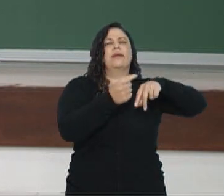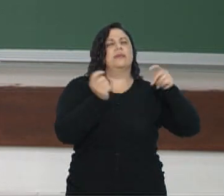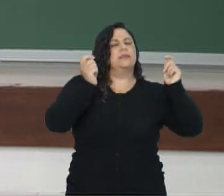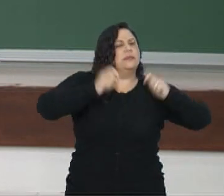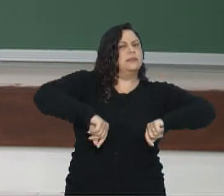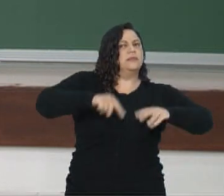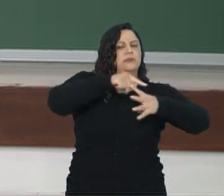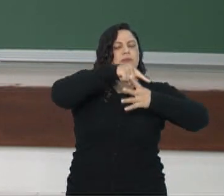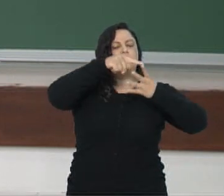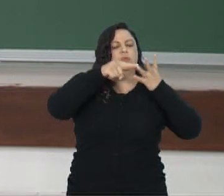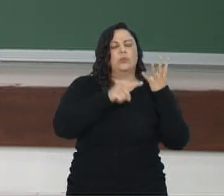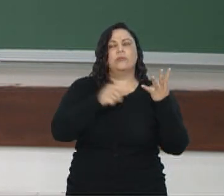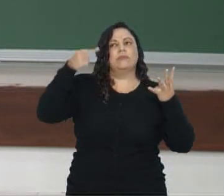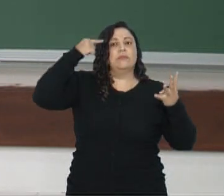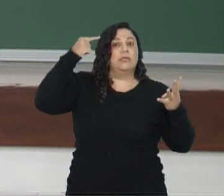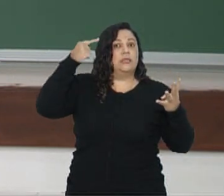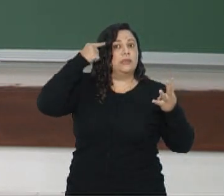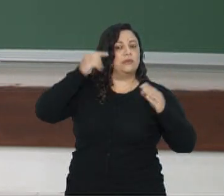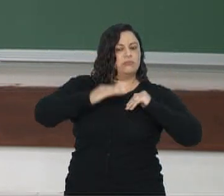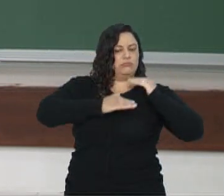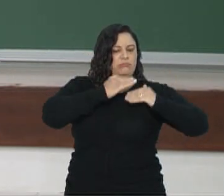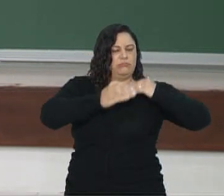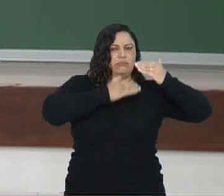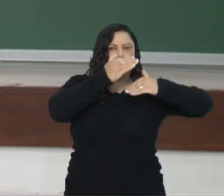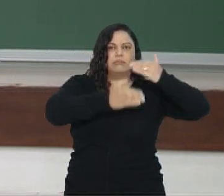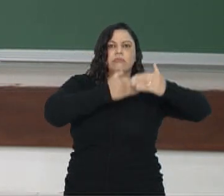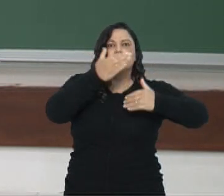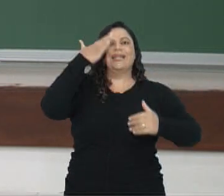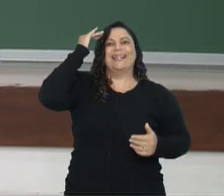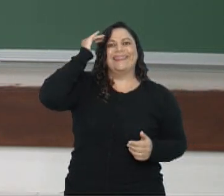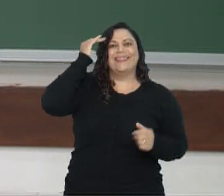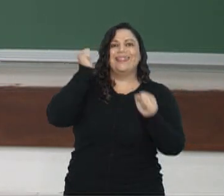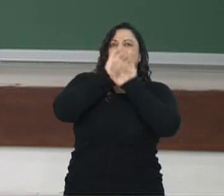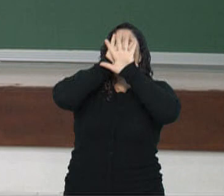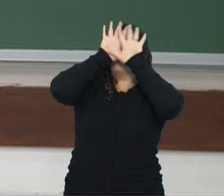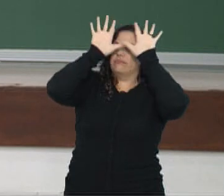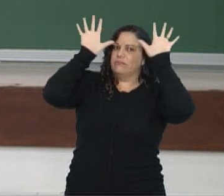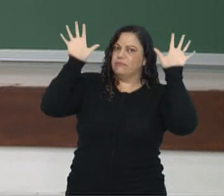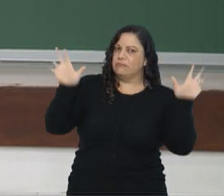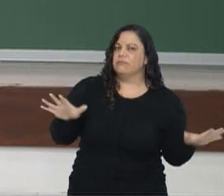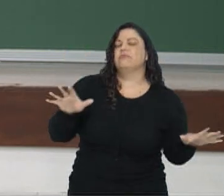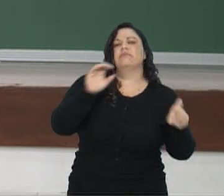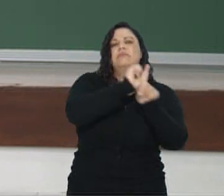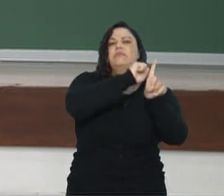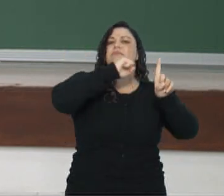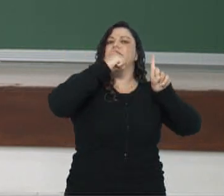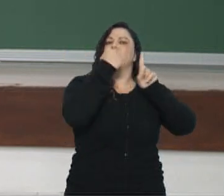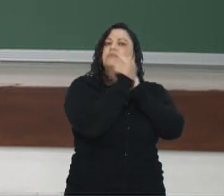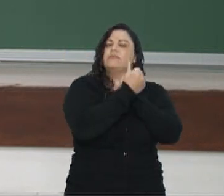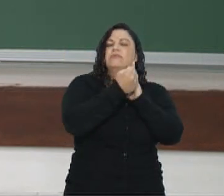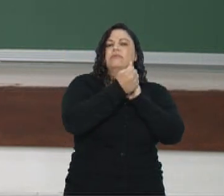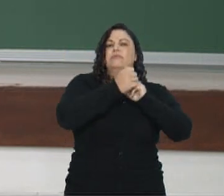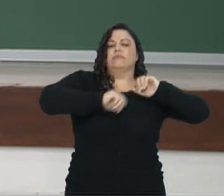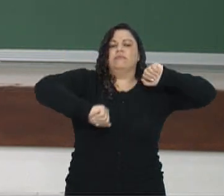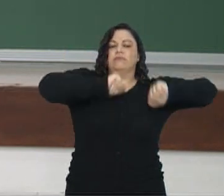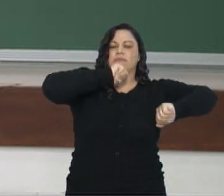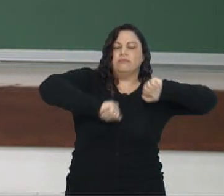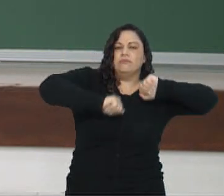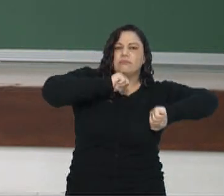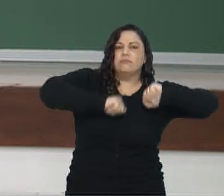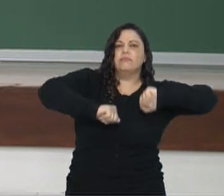vão ser desenvolvidas, para tentar entender, compreender melhor essa nova sociedade industrial e urbana